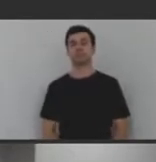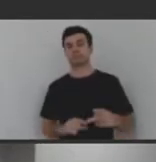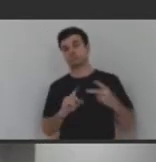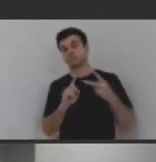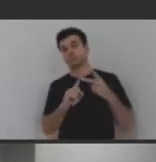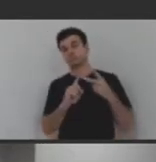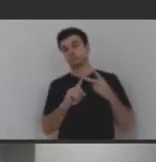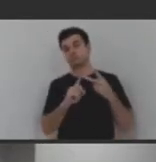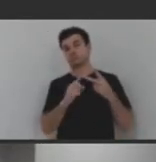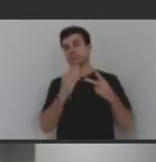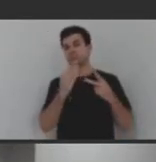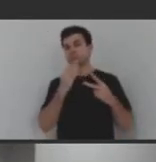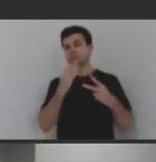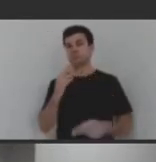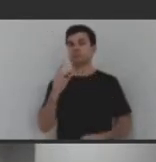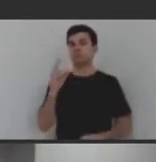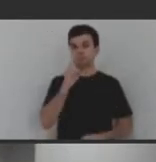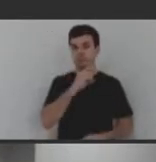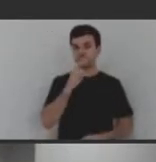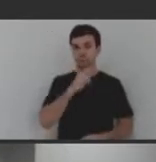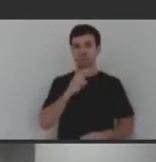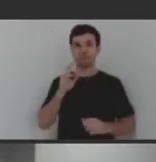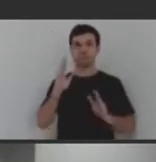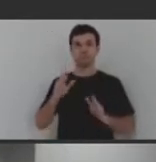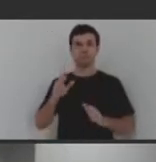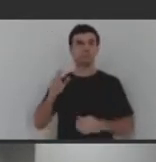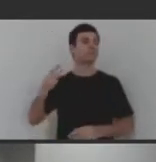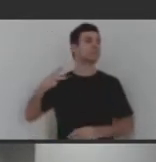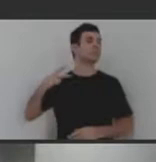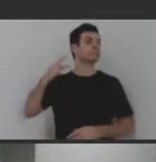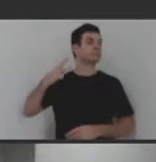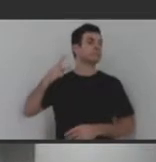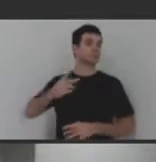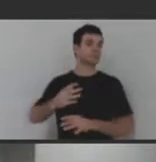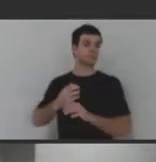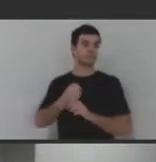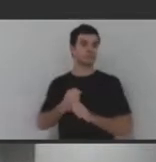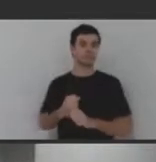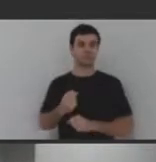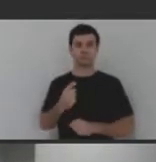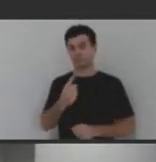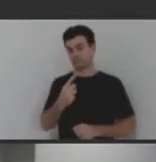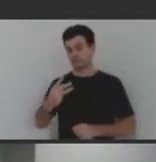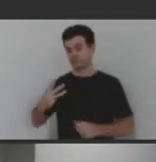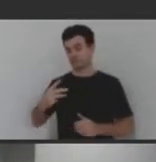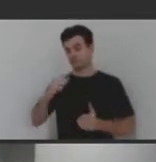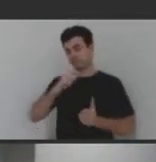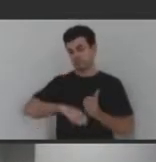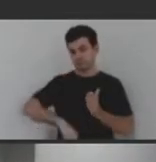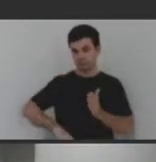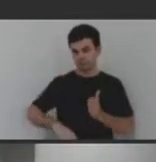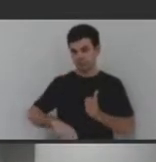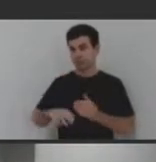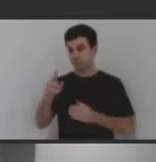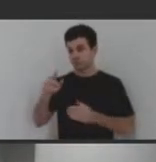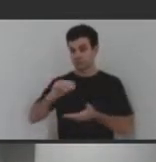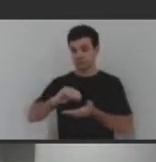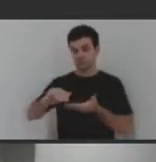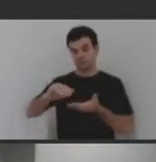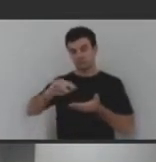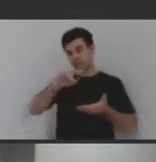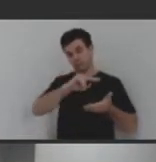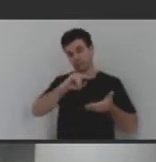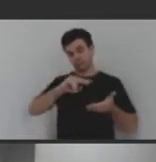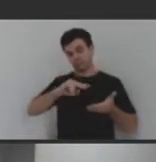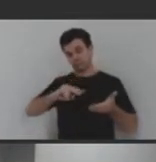O requerimento de urgência está assinado por 13 vereadores. Solicito ao secretário que faça a leitura do requerimento